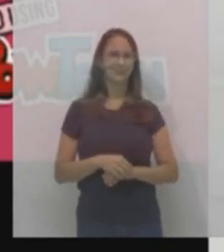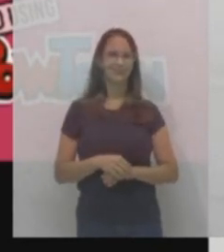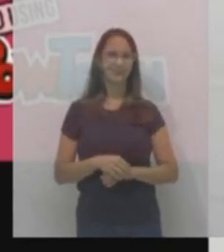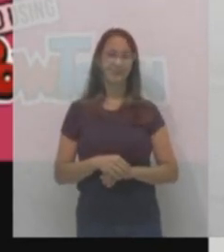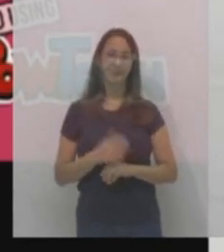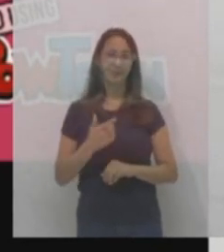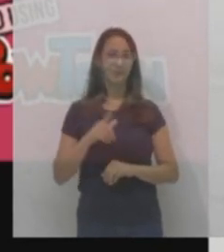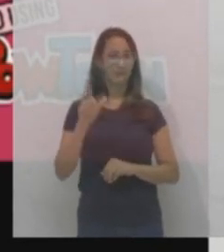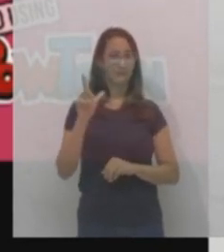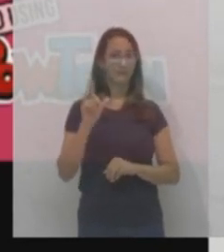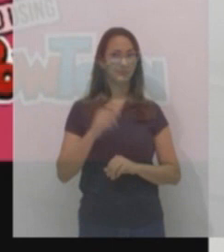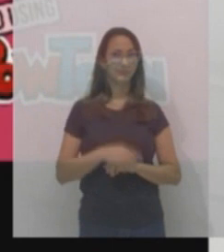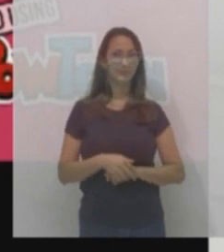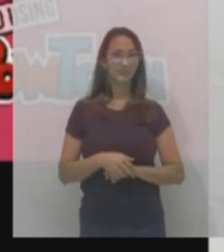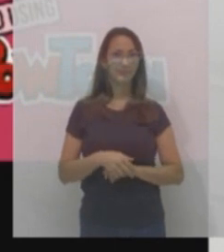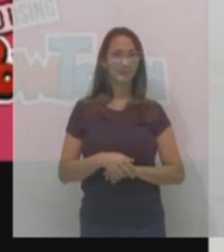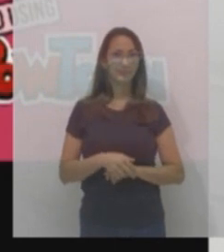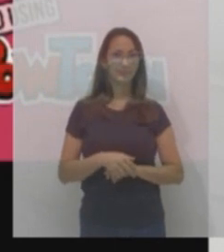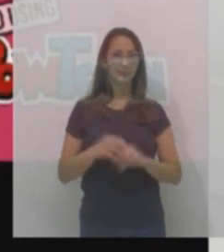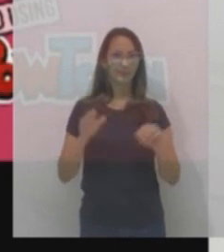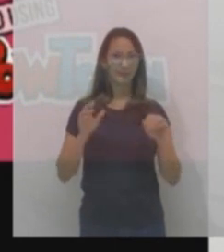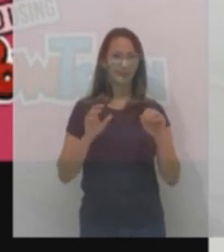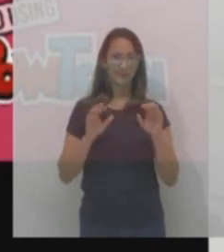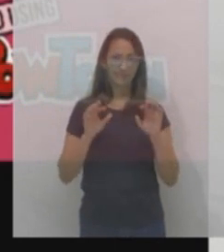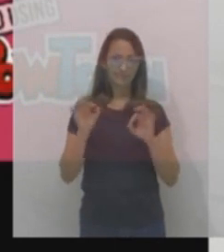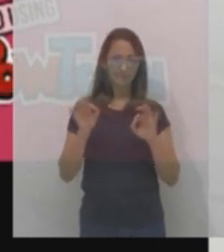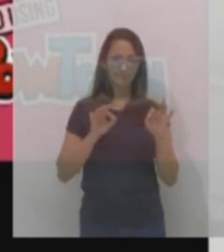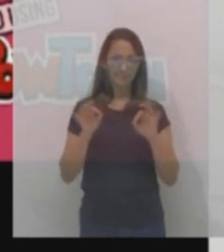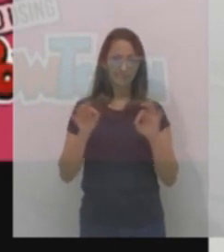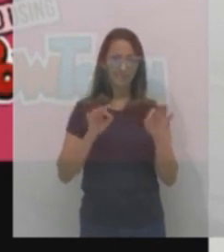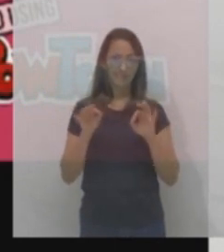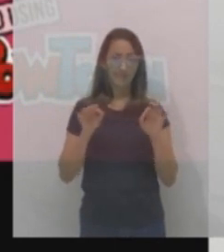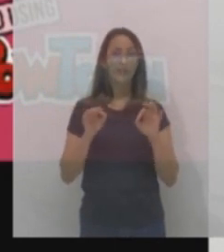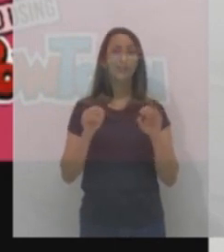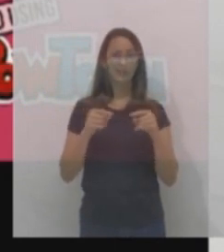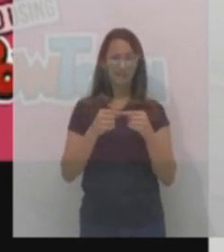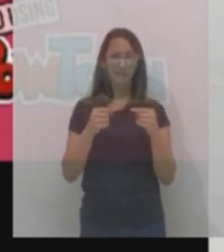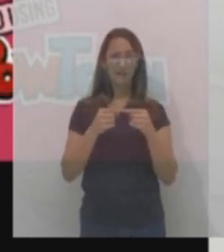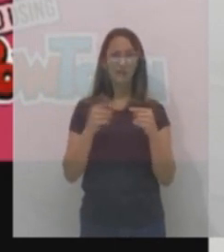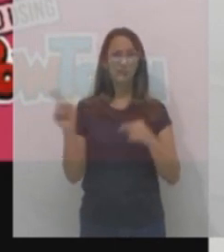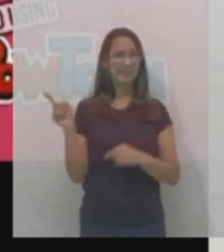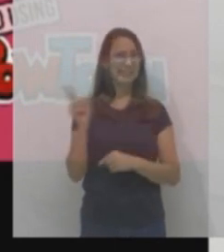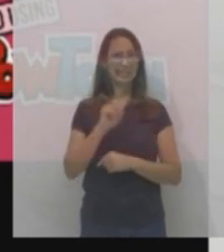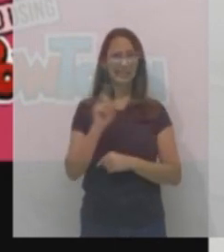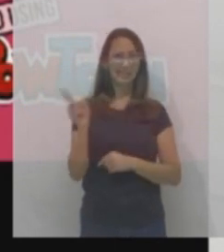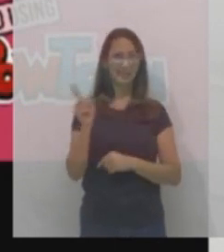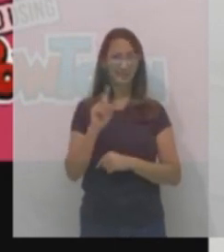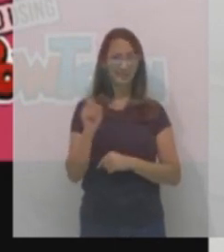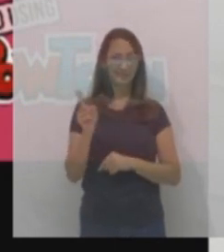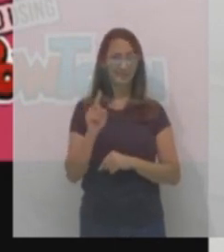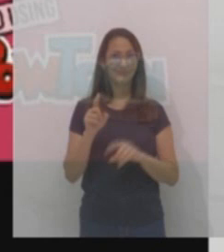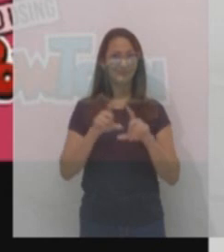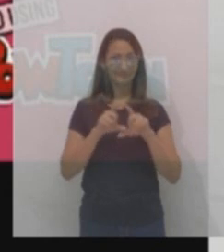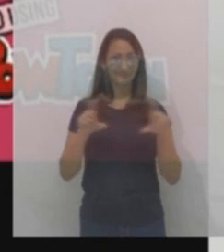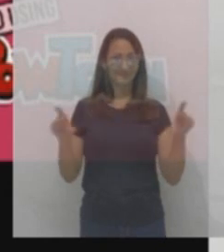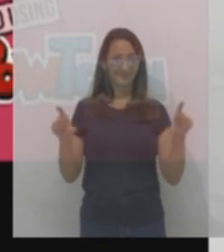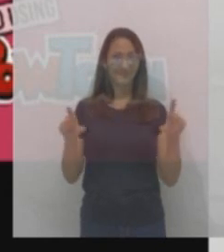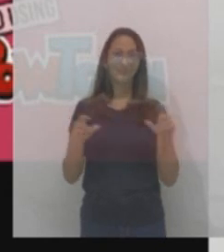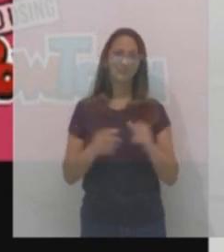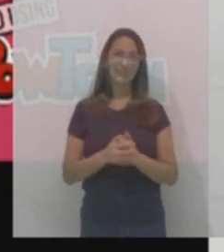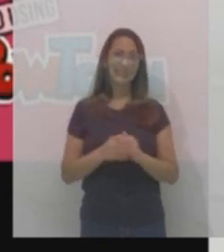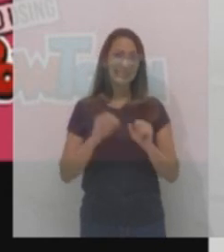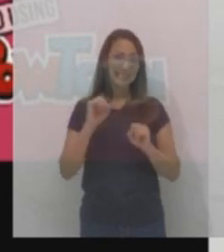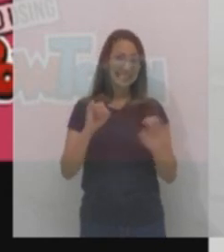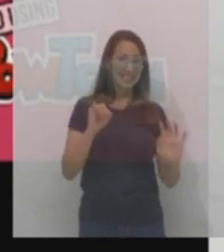situações também em que essa estrutura é usada para falar de resultados negativos. Não, se acontecer uma situação no presente, não vai ter tal coisa, ou se